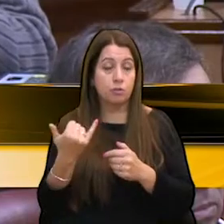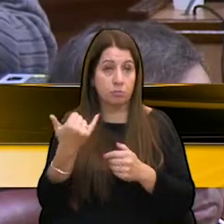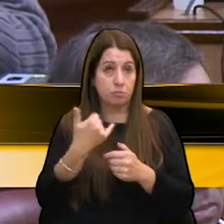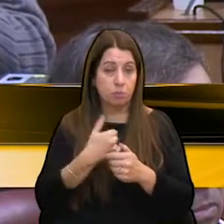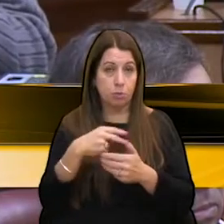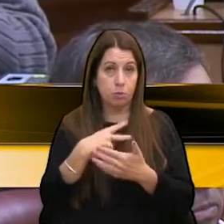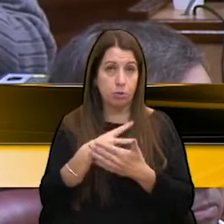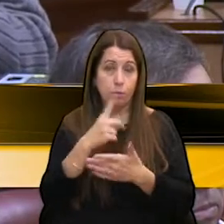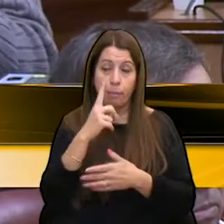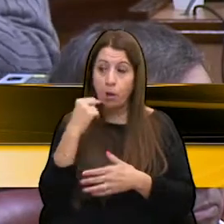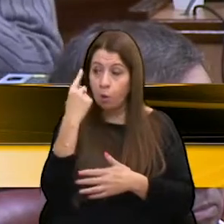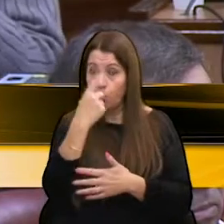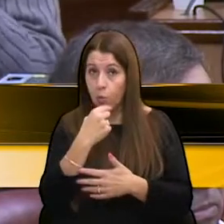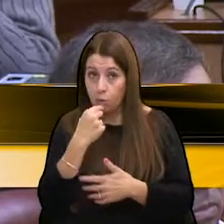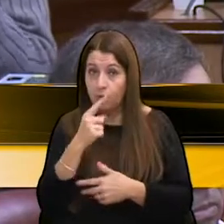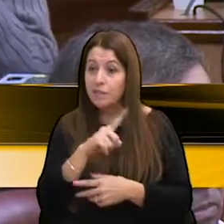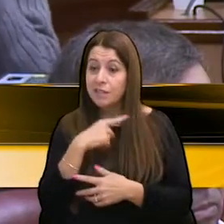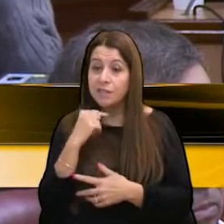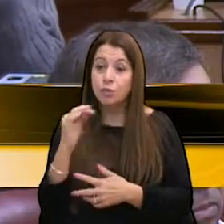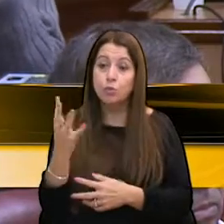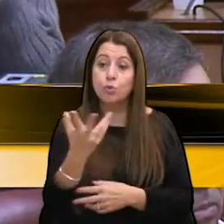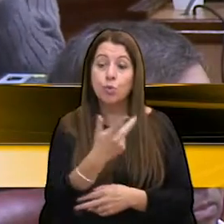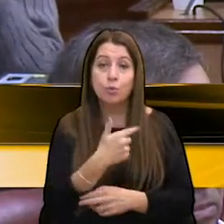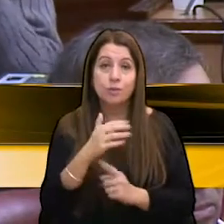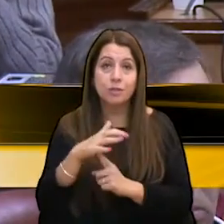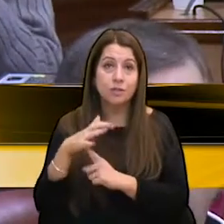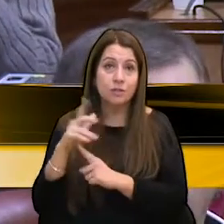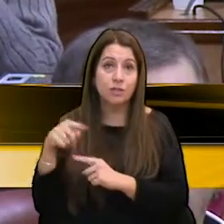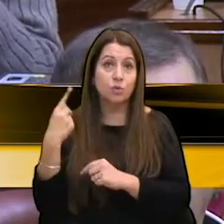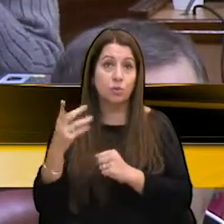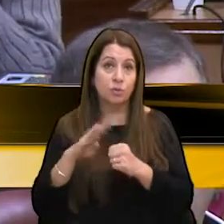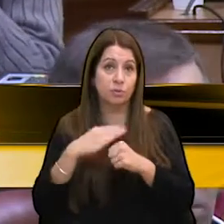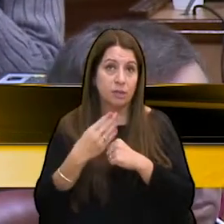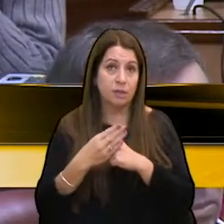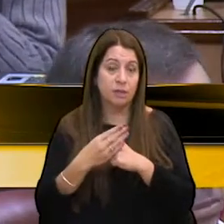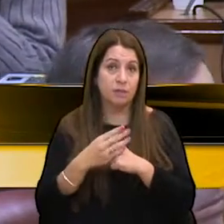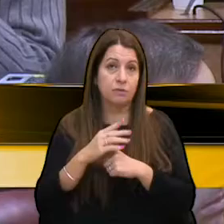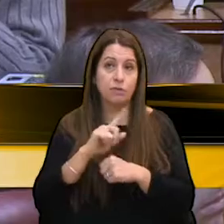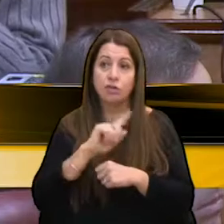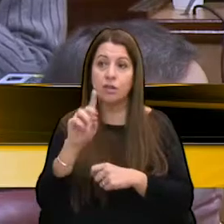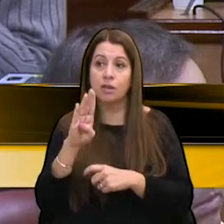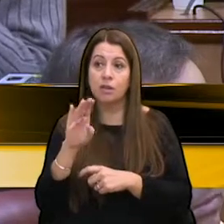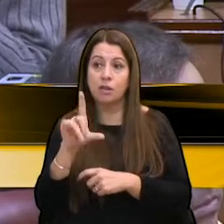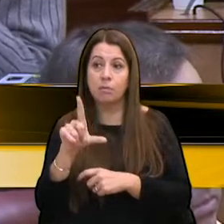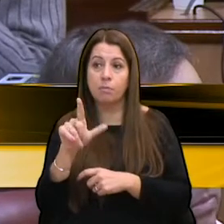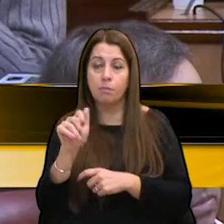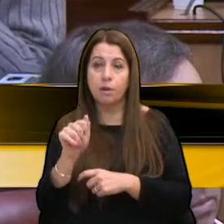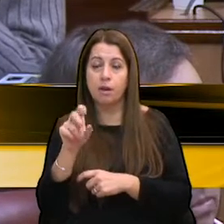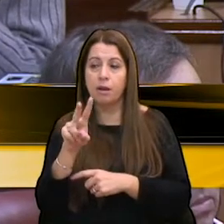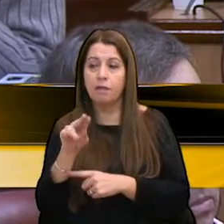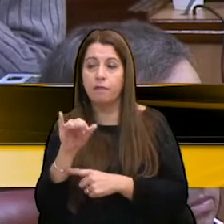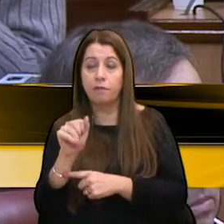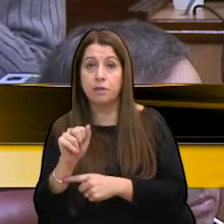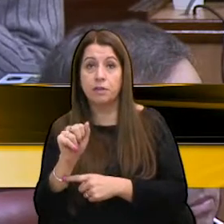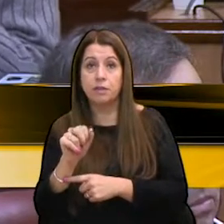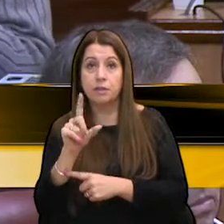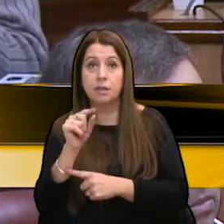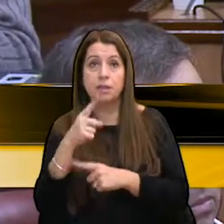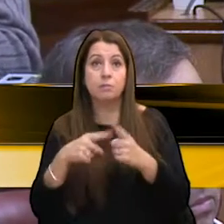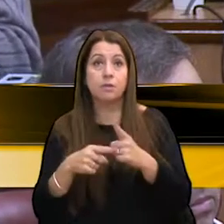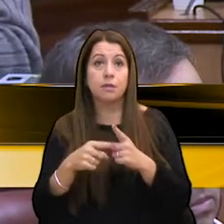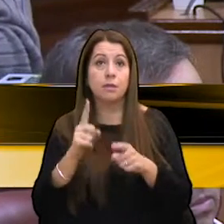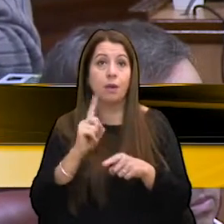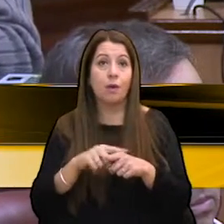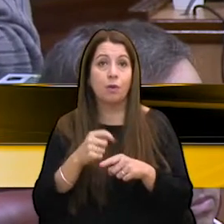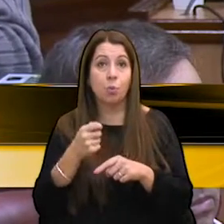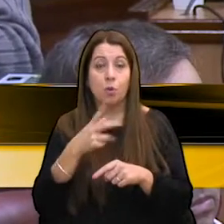Porque uma hora vai atrasar todas as demais feiras nos outros bairros. Vai chegar lá no Bela Vista às 10h30 da manhã, que é o horário da dona de casa estar